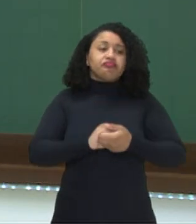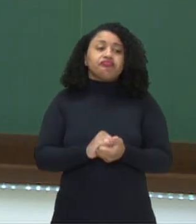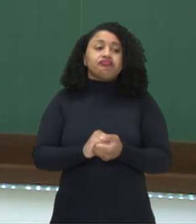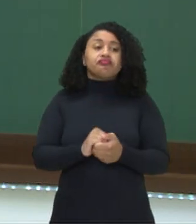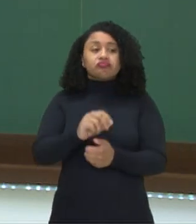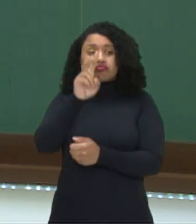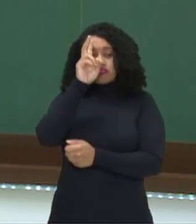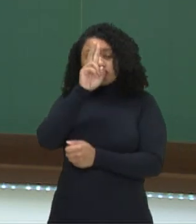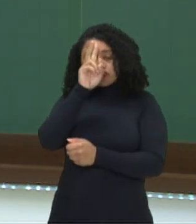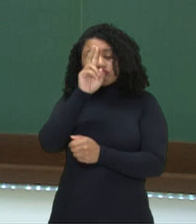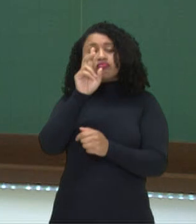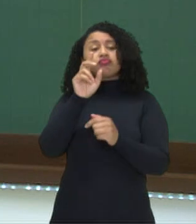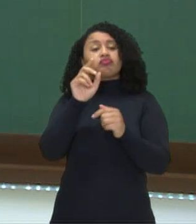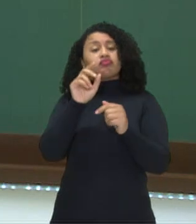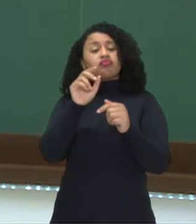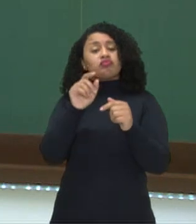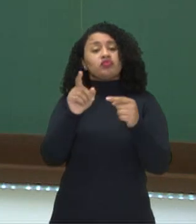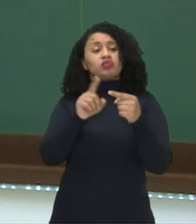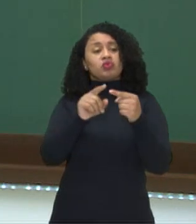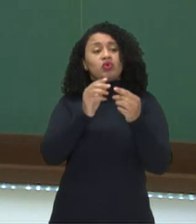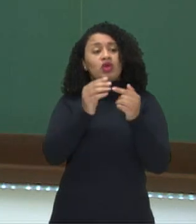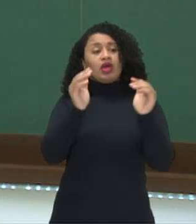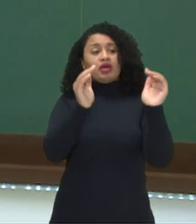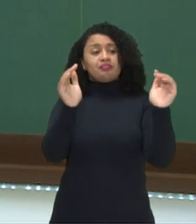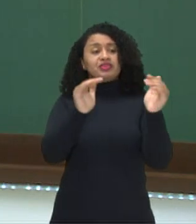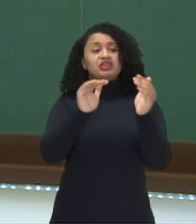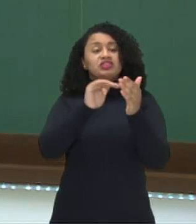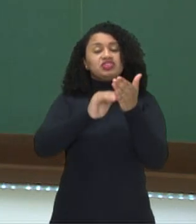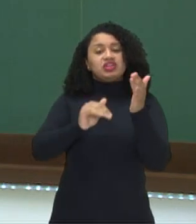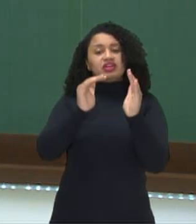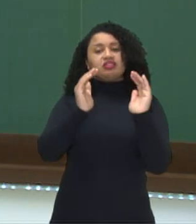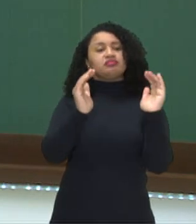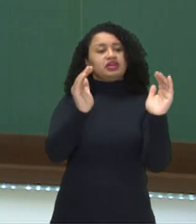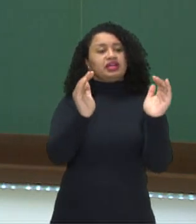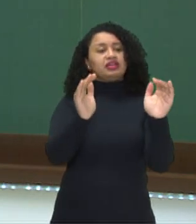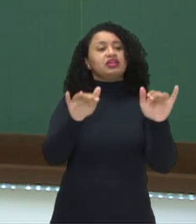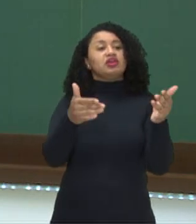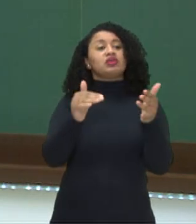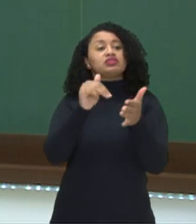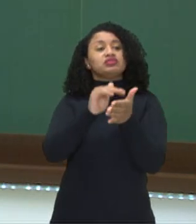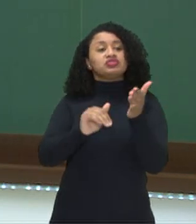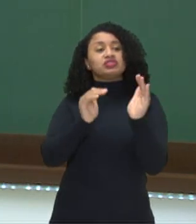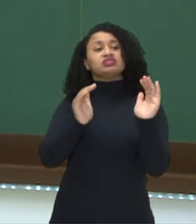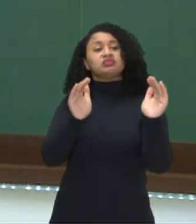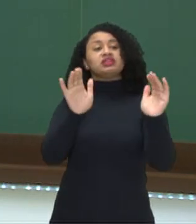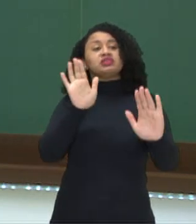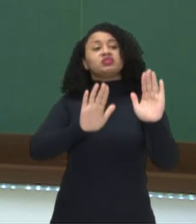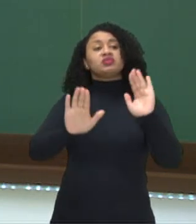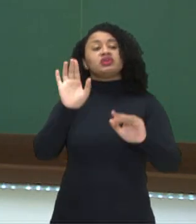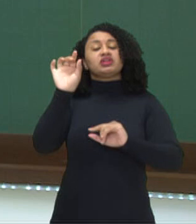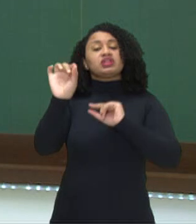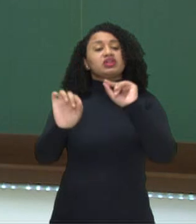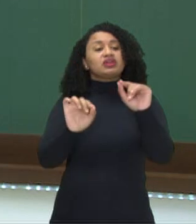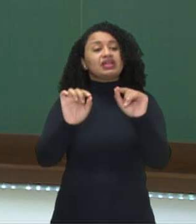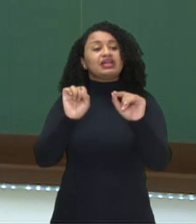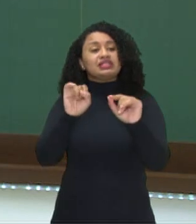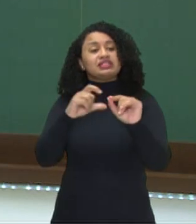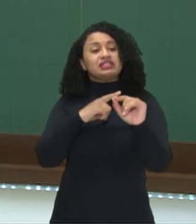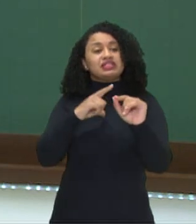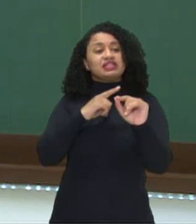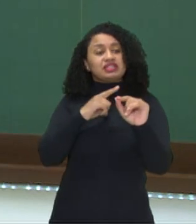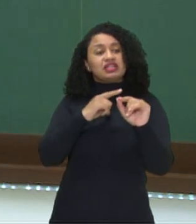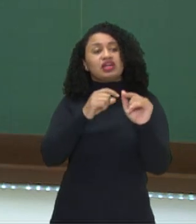na primeira investida, nós tiramos os parênteses. E o que eu tenho que cuidar na retirada dos parênteses? Se existe algum